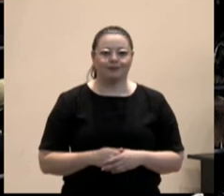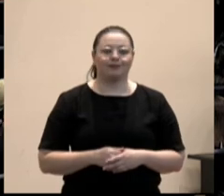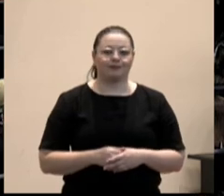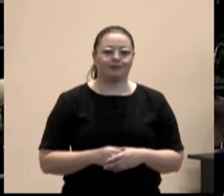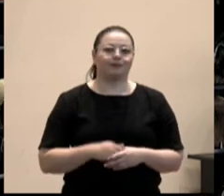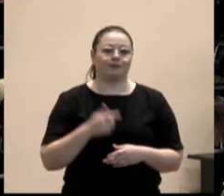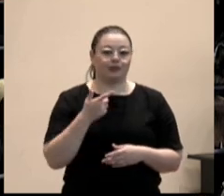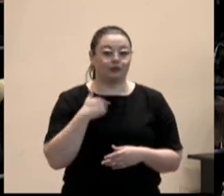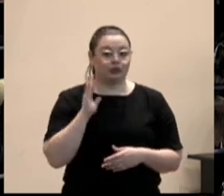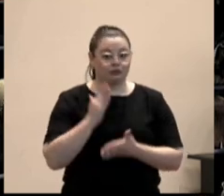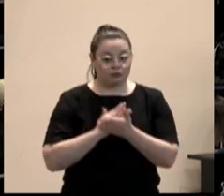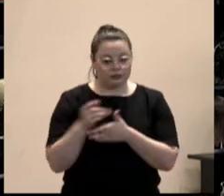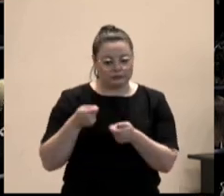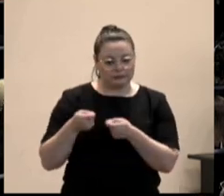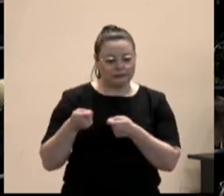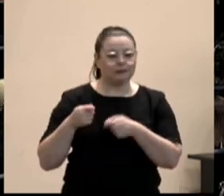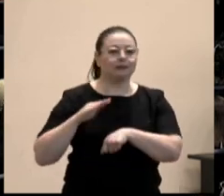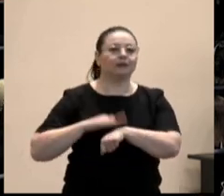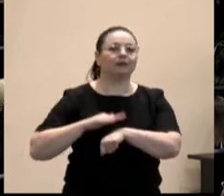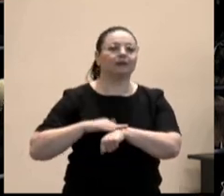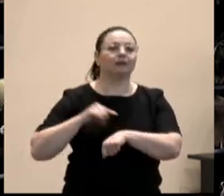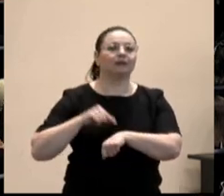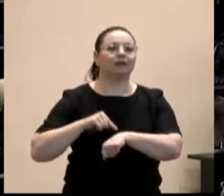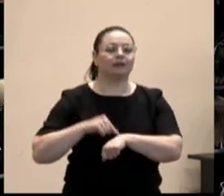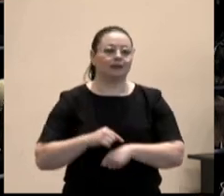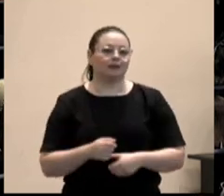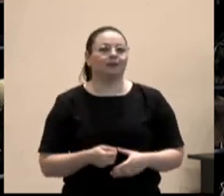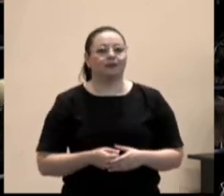tempo, falar meio telegraficamente.